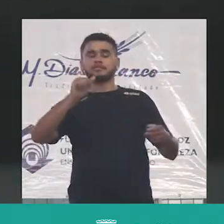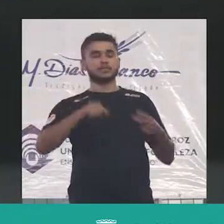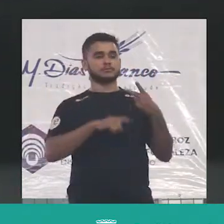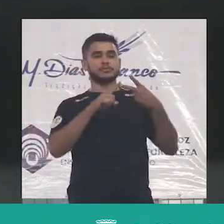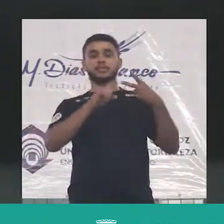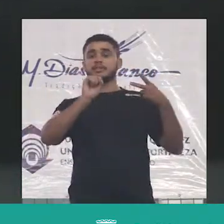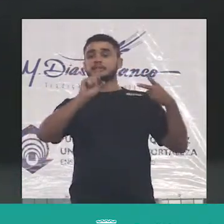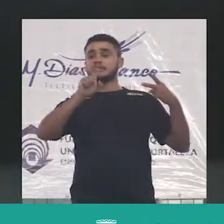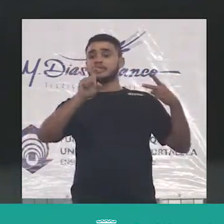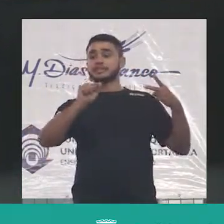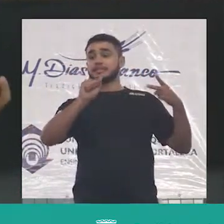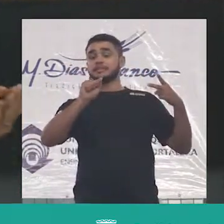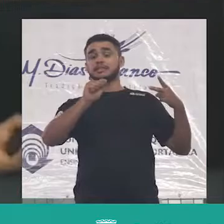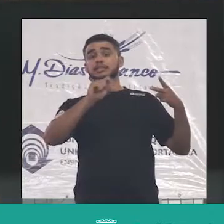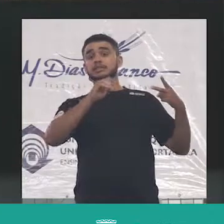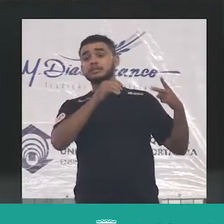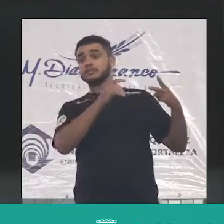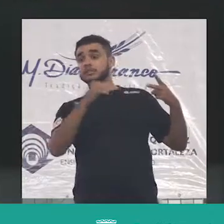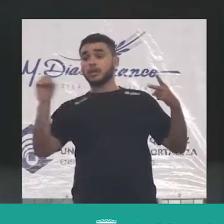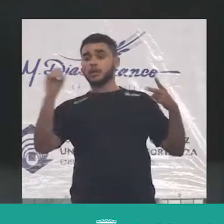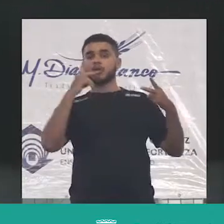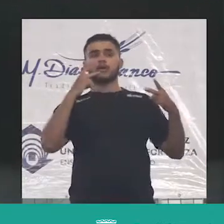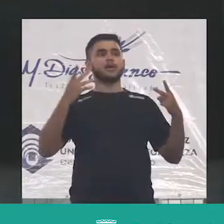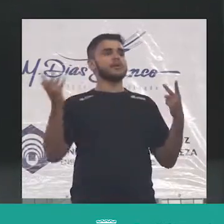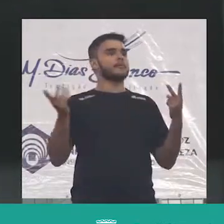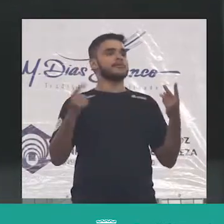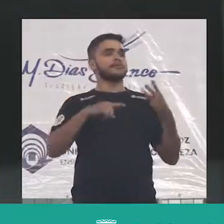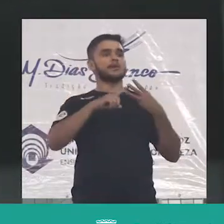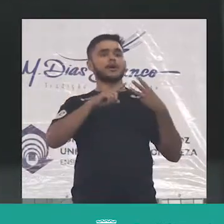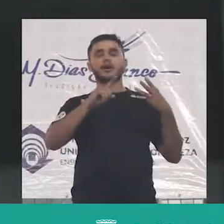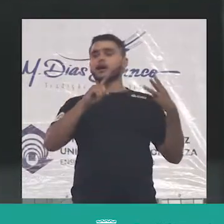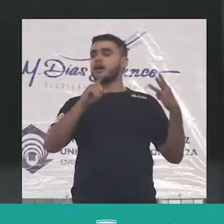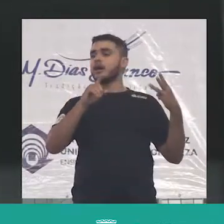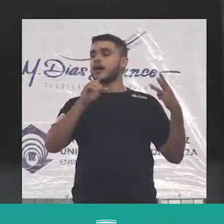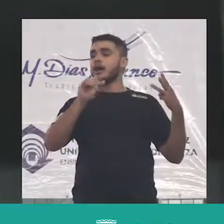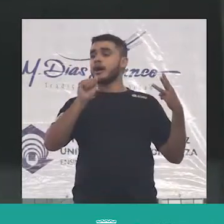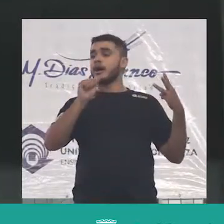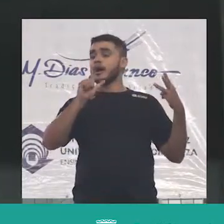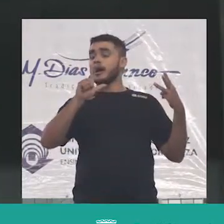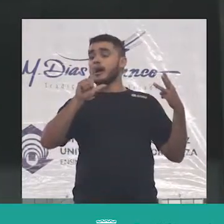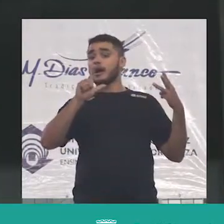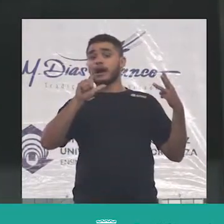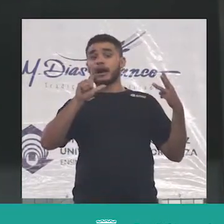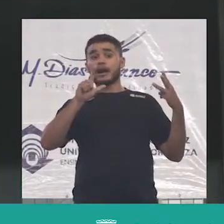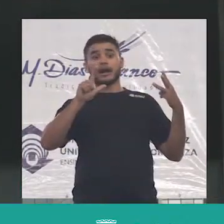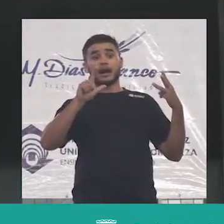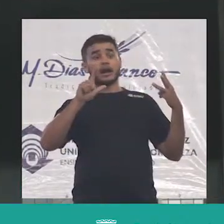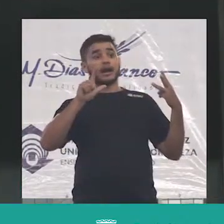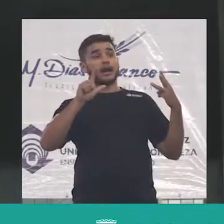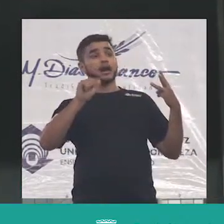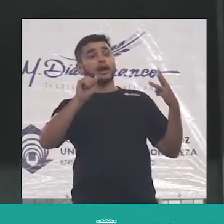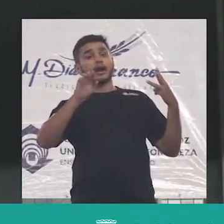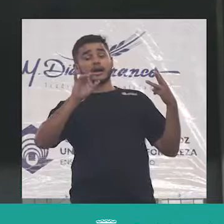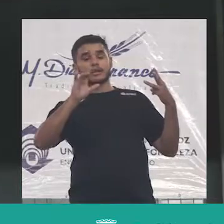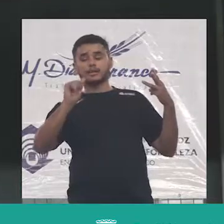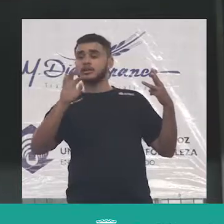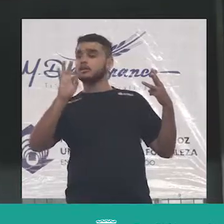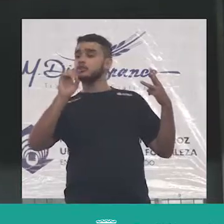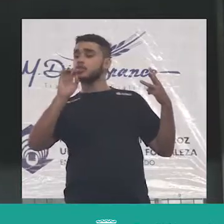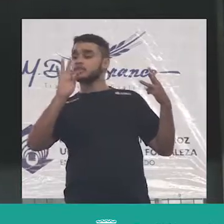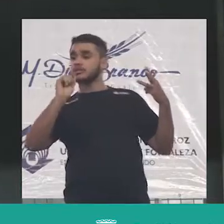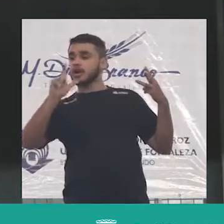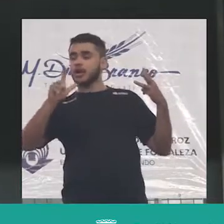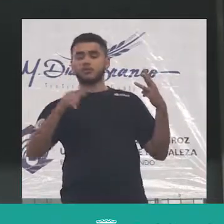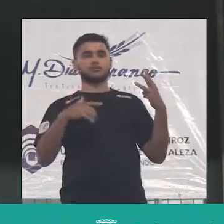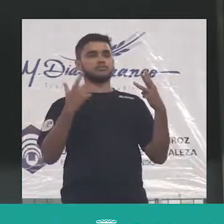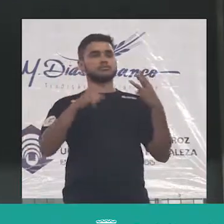secção. O que nós chamamos de área total, o que a gente chama de área lateral. Então esses conceitos é que vão permear o nosso estudo daqui para